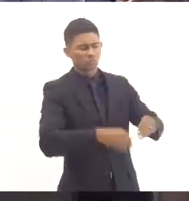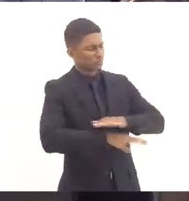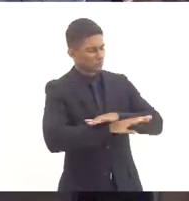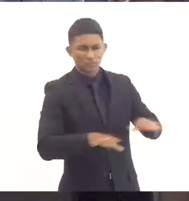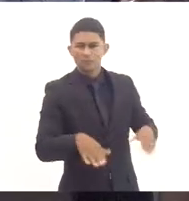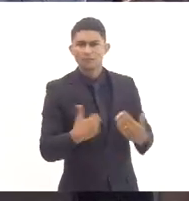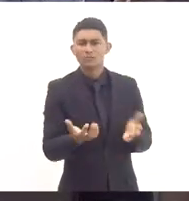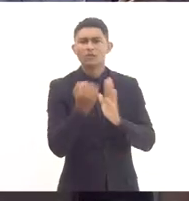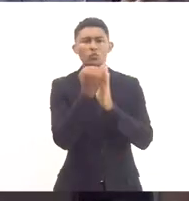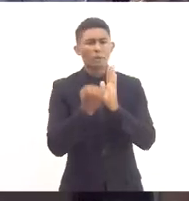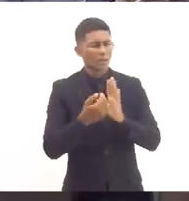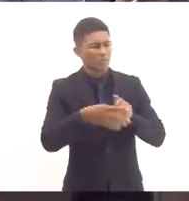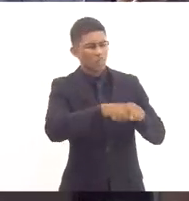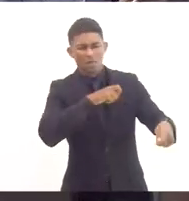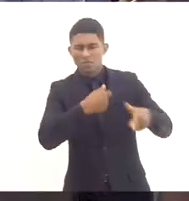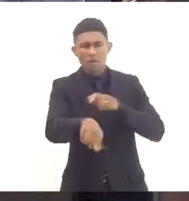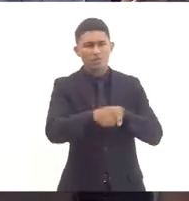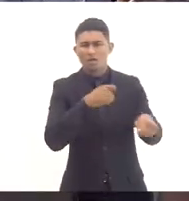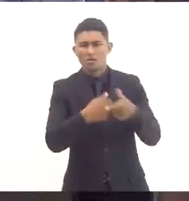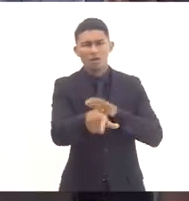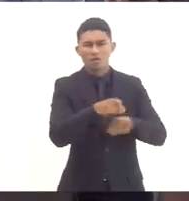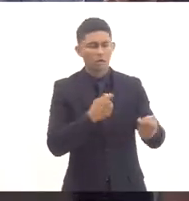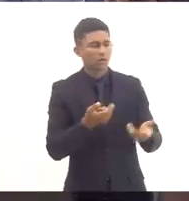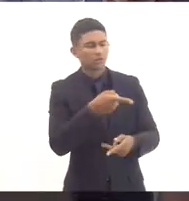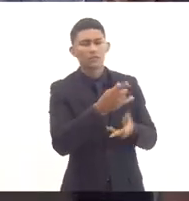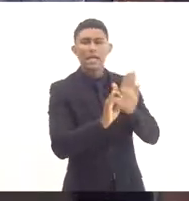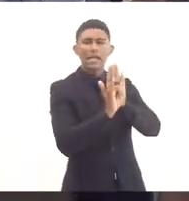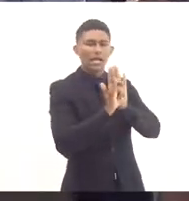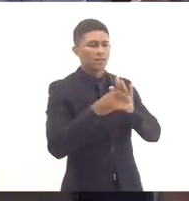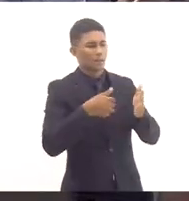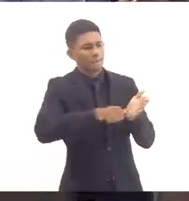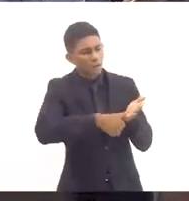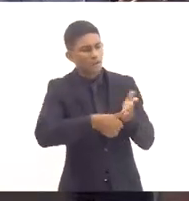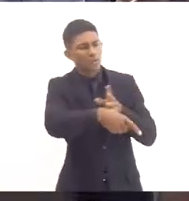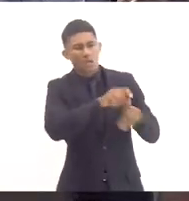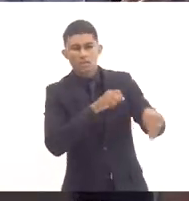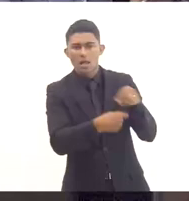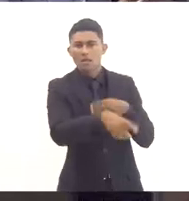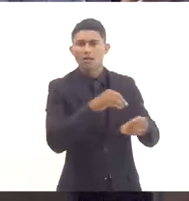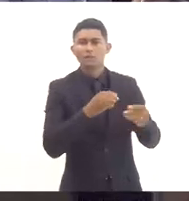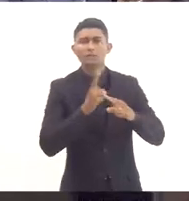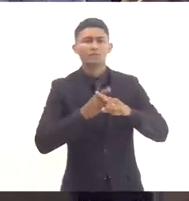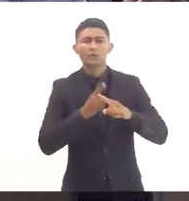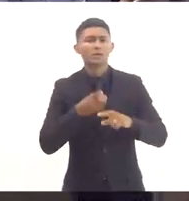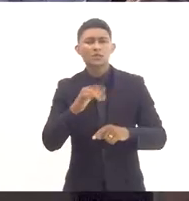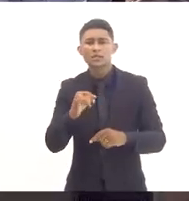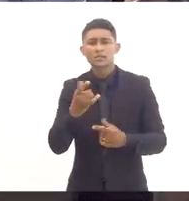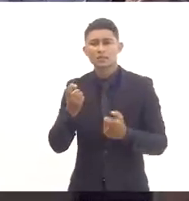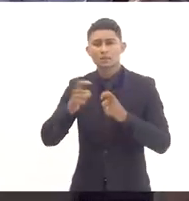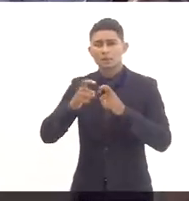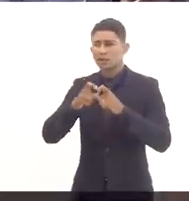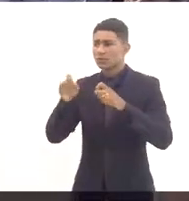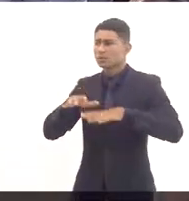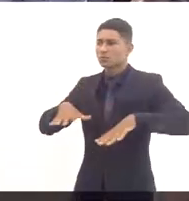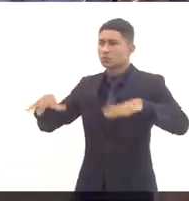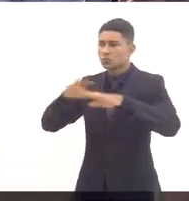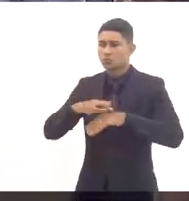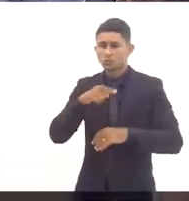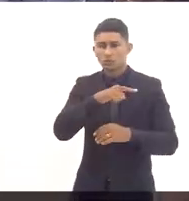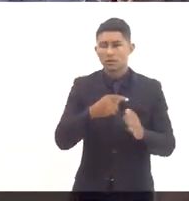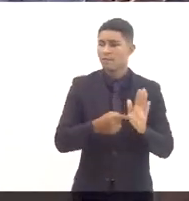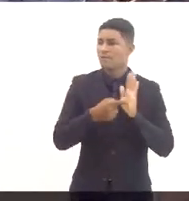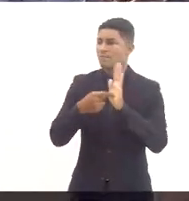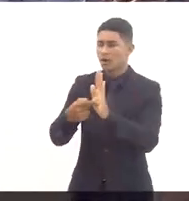rasgo todos os documentos que ele tem eu rasguei identidade dele Porque sim todos os neurologista o geneticista que ele